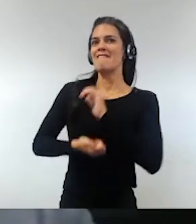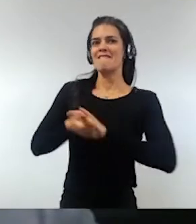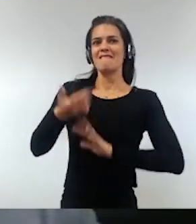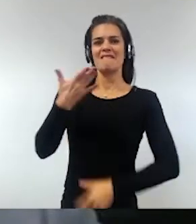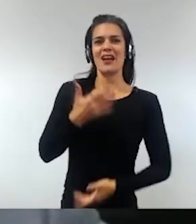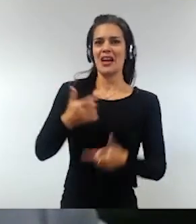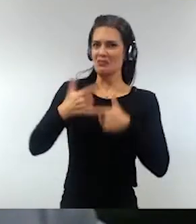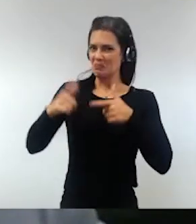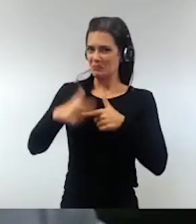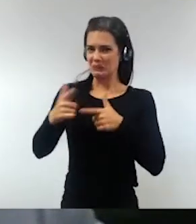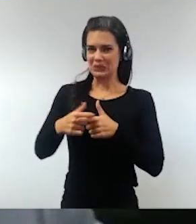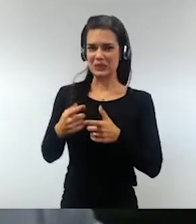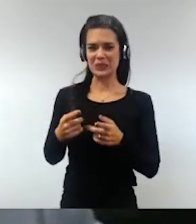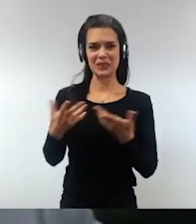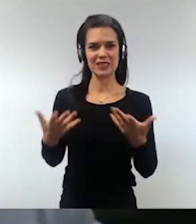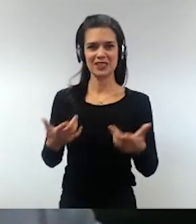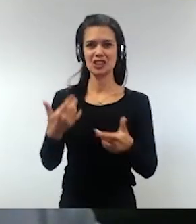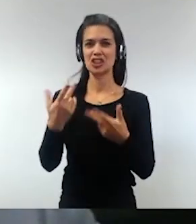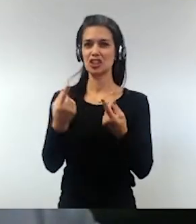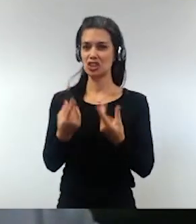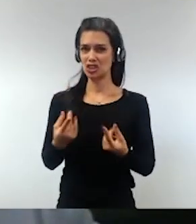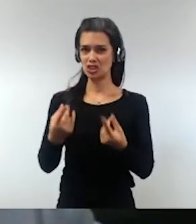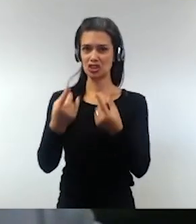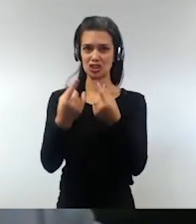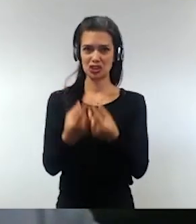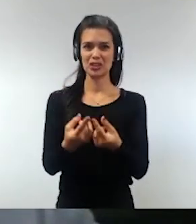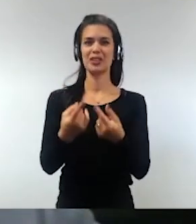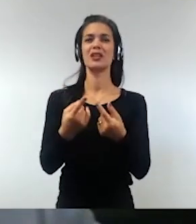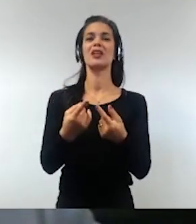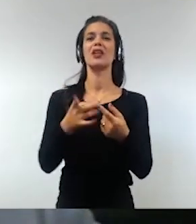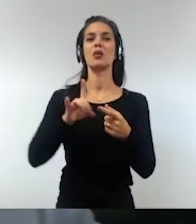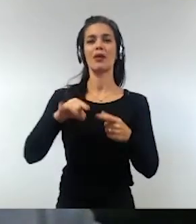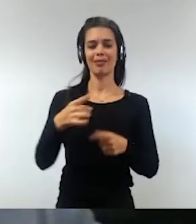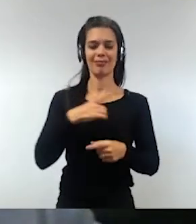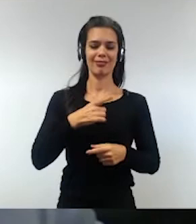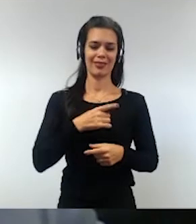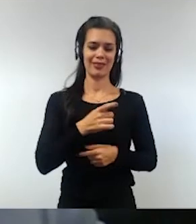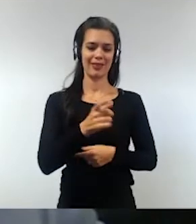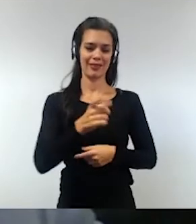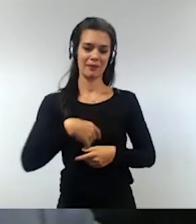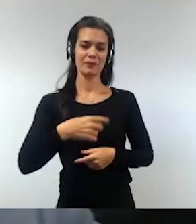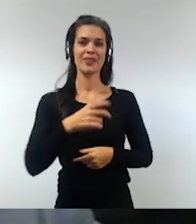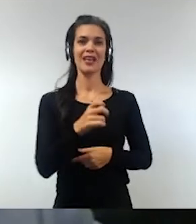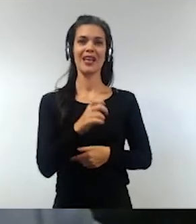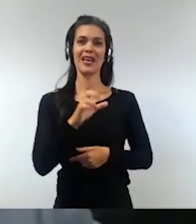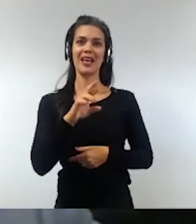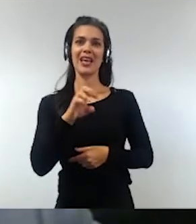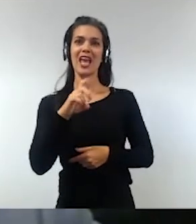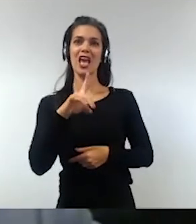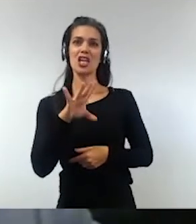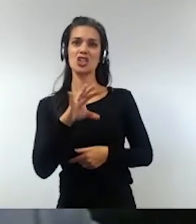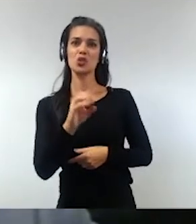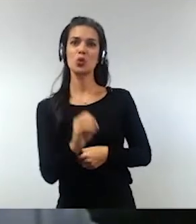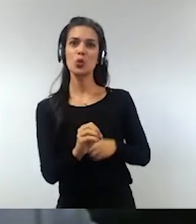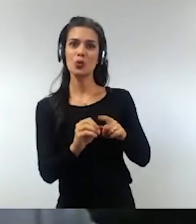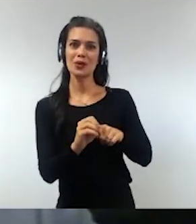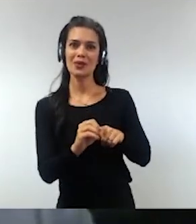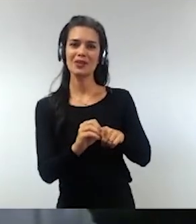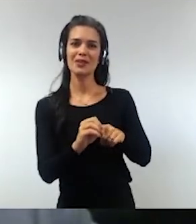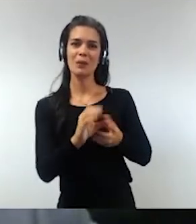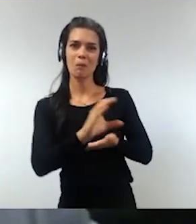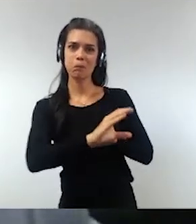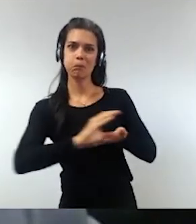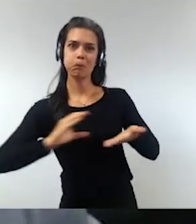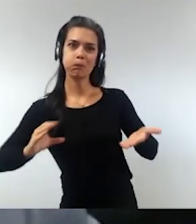e depois que ele consegue a conciliação, ele passa a ser monitorado e assistir palestras, eventos, para que não volte